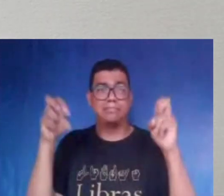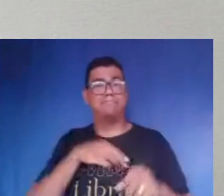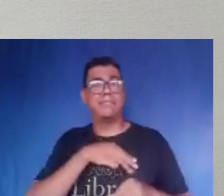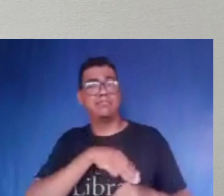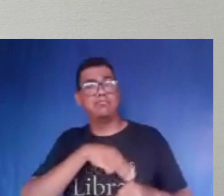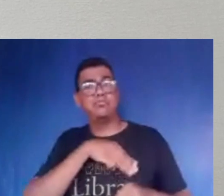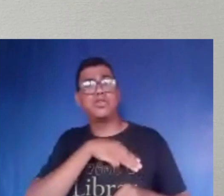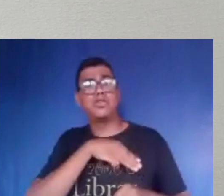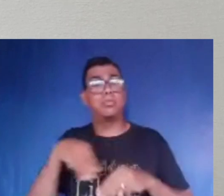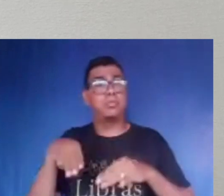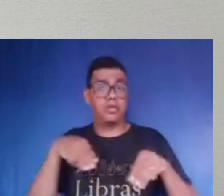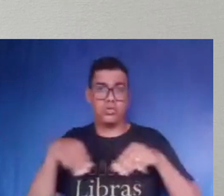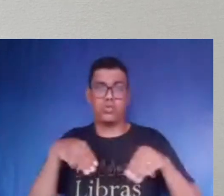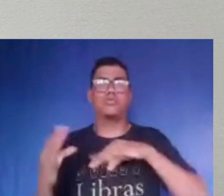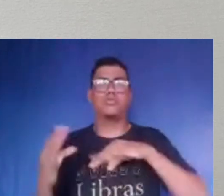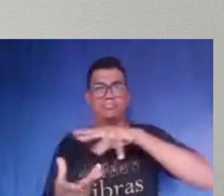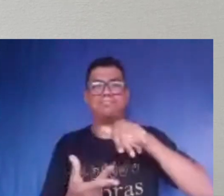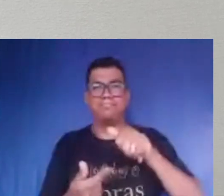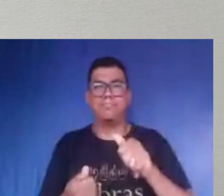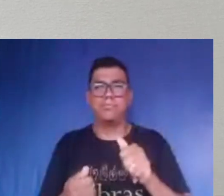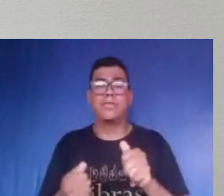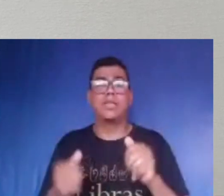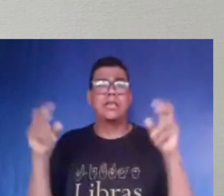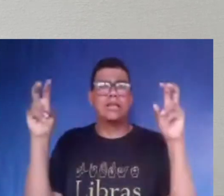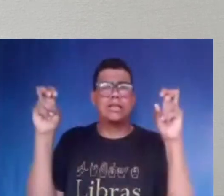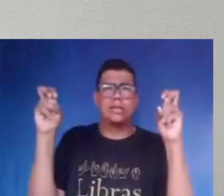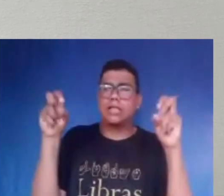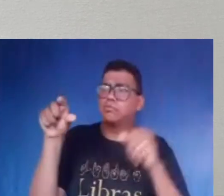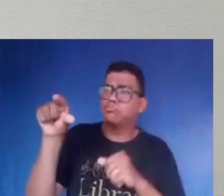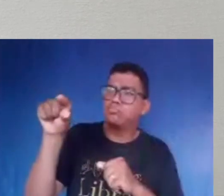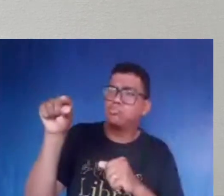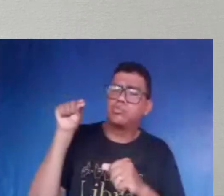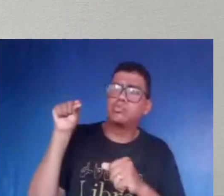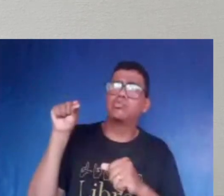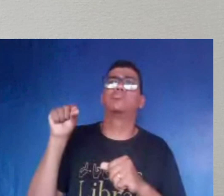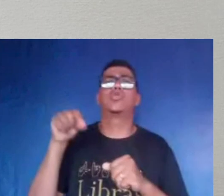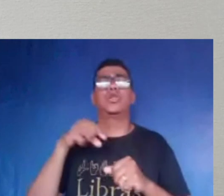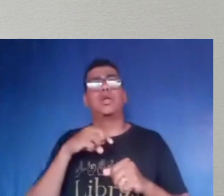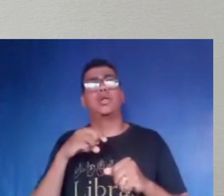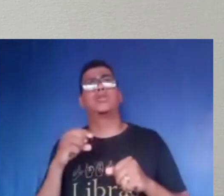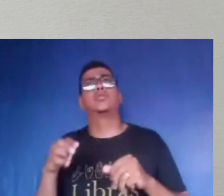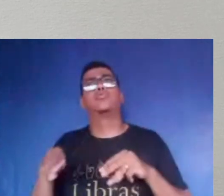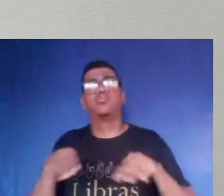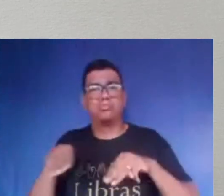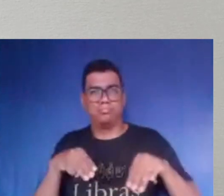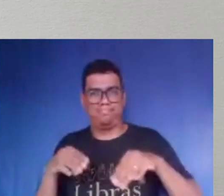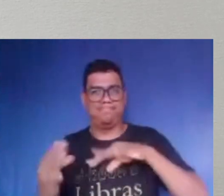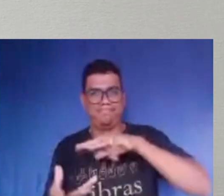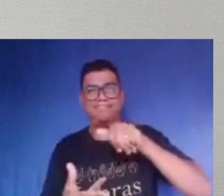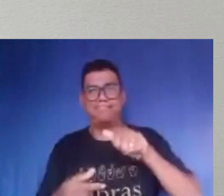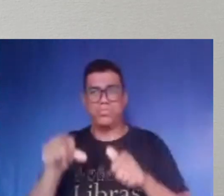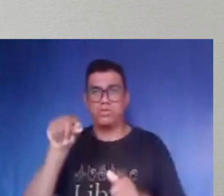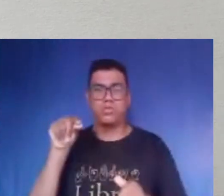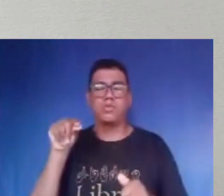ano 2021, o tema que foi escolhido, né, e direcionado pela Junta de Missões Mundiais. Eu vou baixar um pouco a cabeça